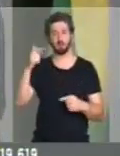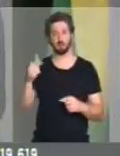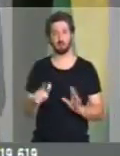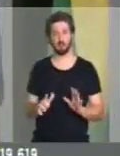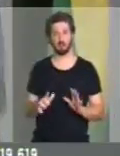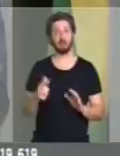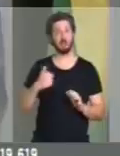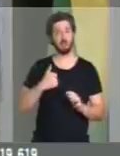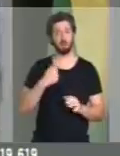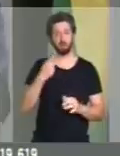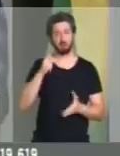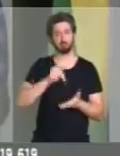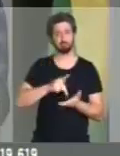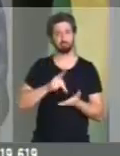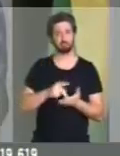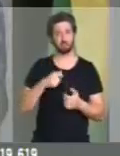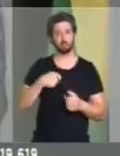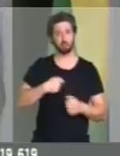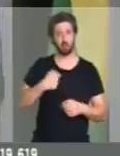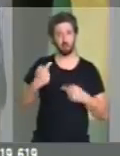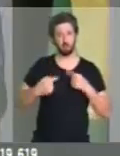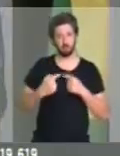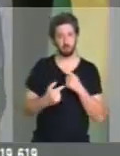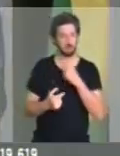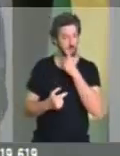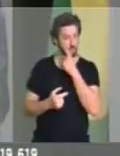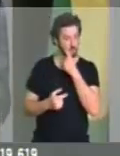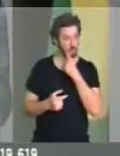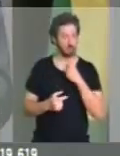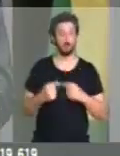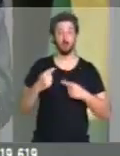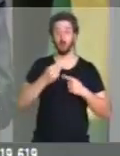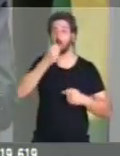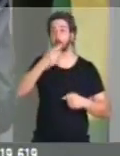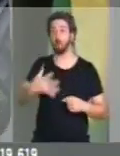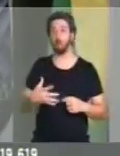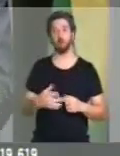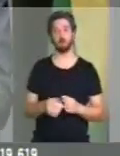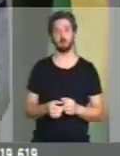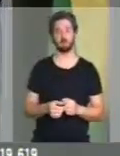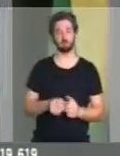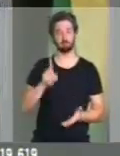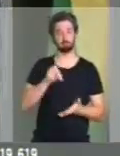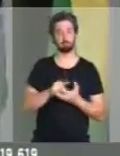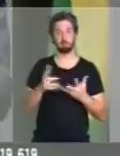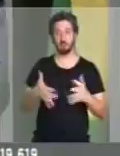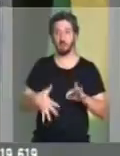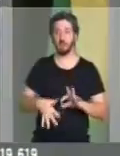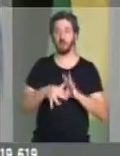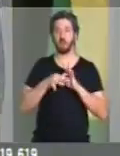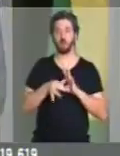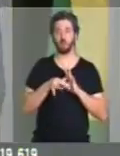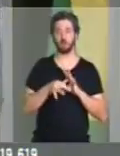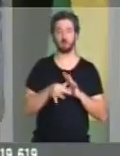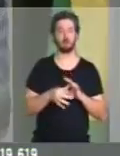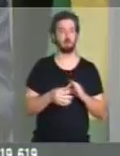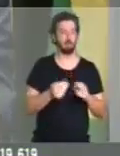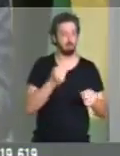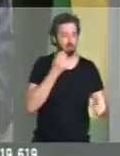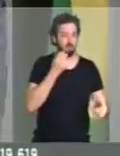que sou político, que faço e busco fazer a política com P maiúsculo. A política que busca, de fato, unir pontas, né?